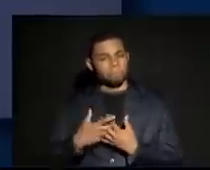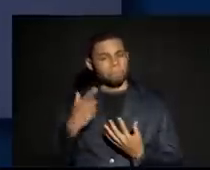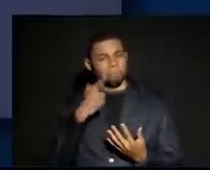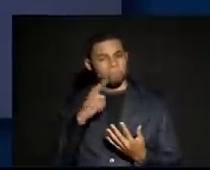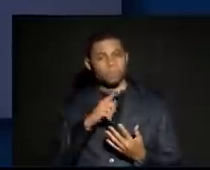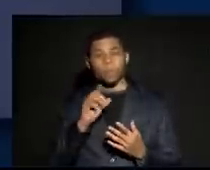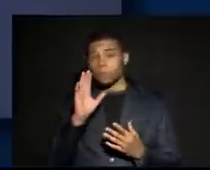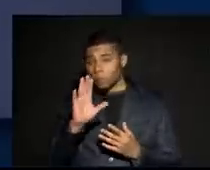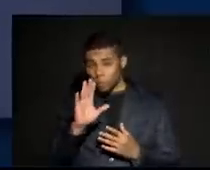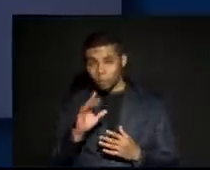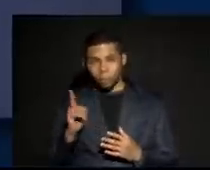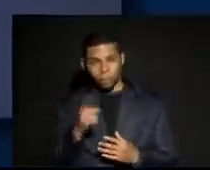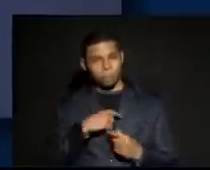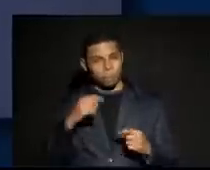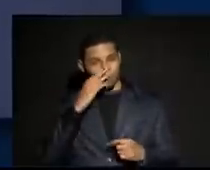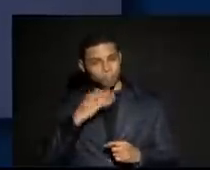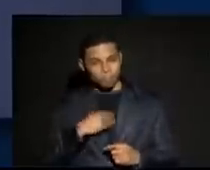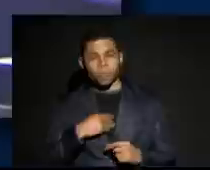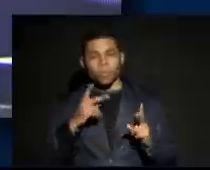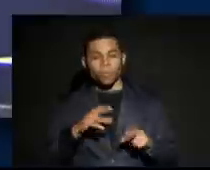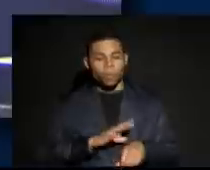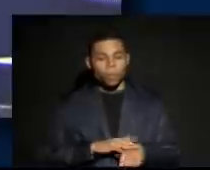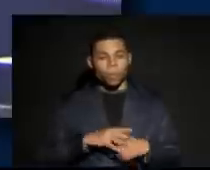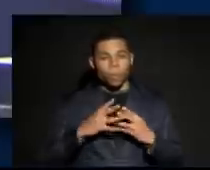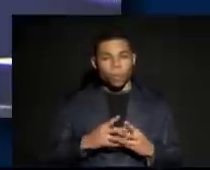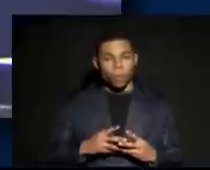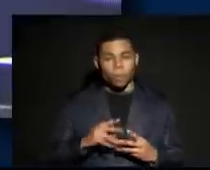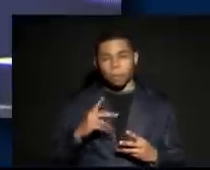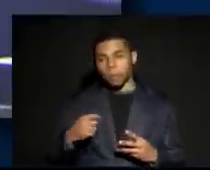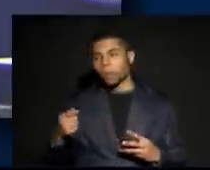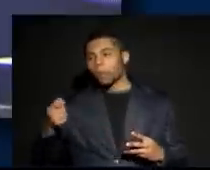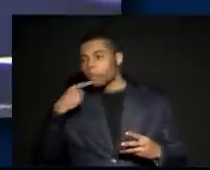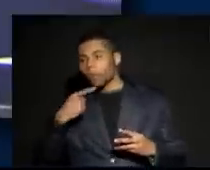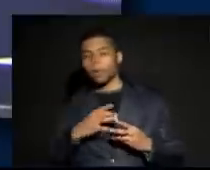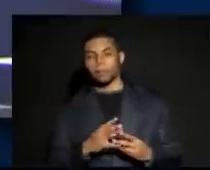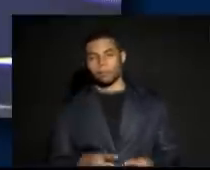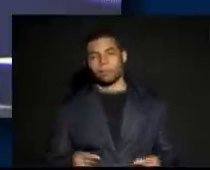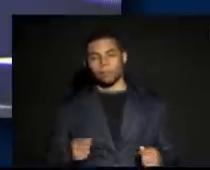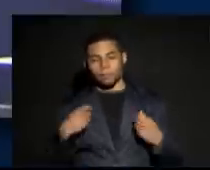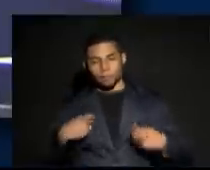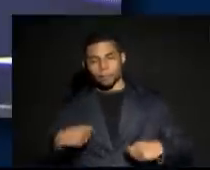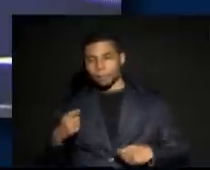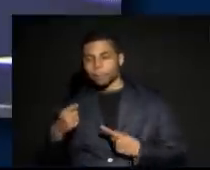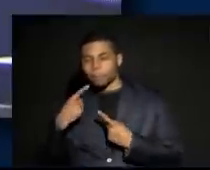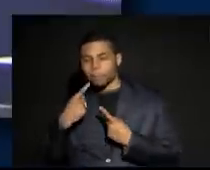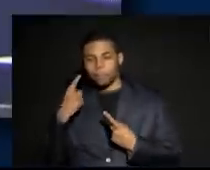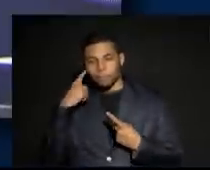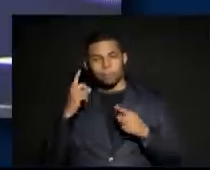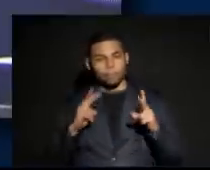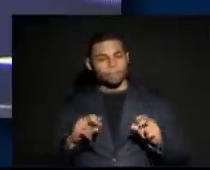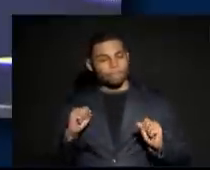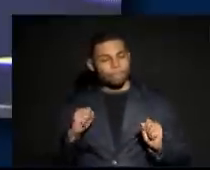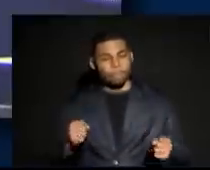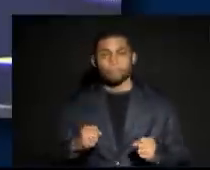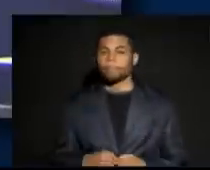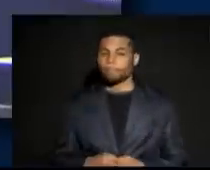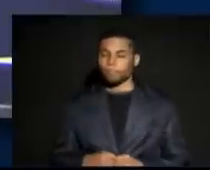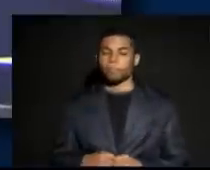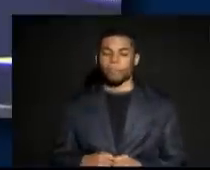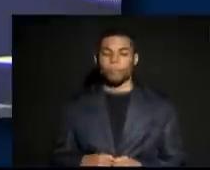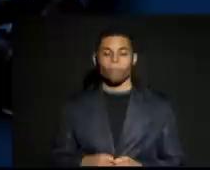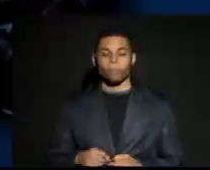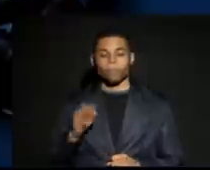sacrifício não vai dar para curar doenças e tomar nenhum remédio só não dá para fazer tudo na base da credibilidade nessa que entregaram não dá